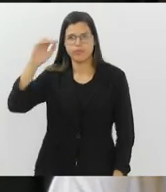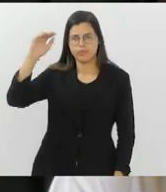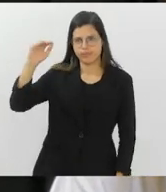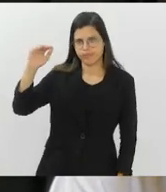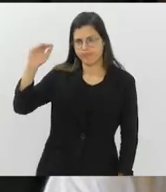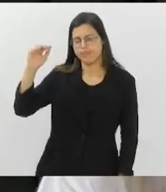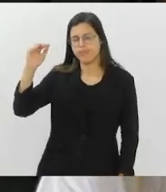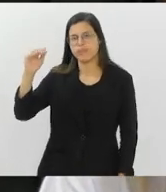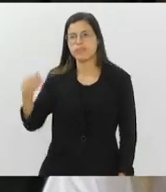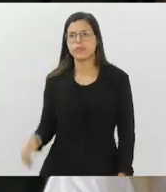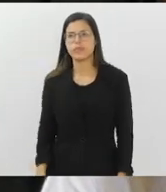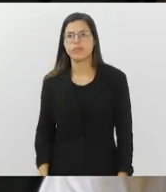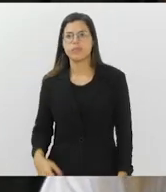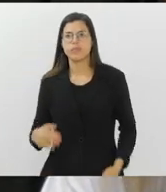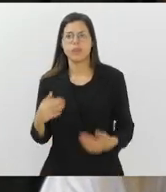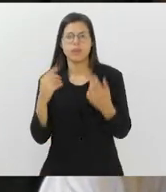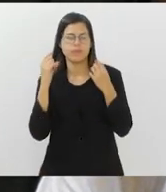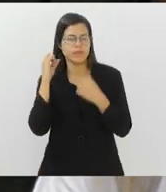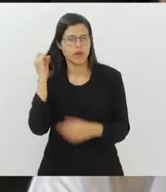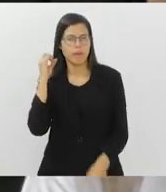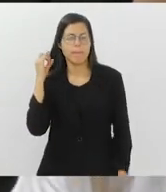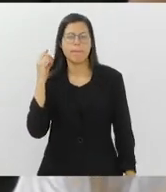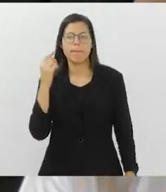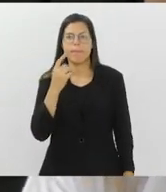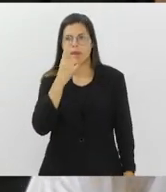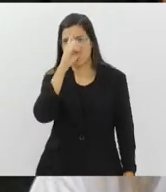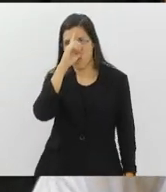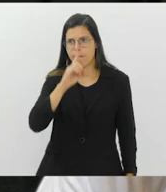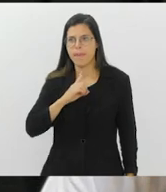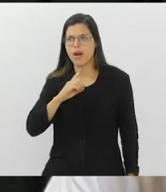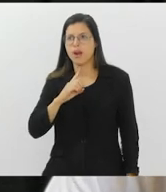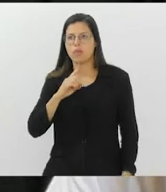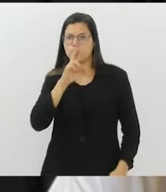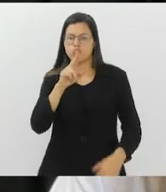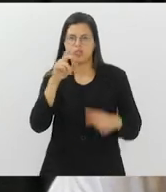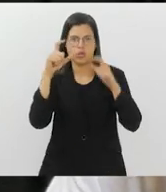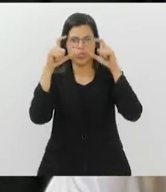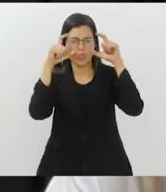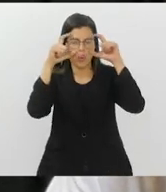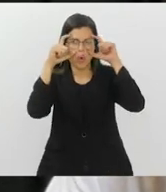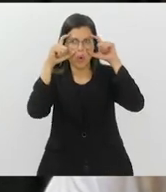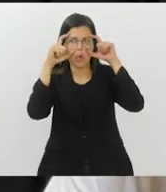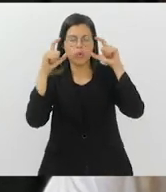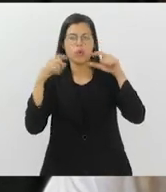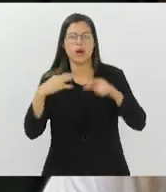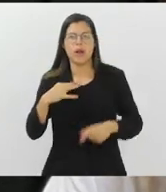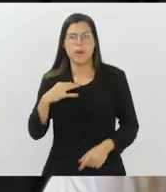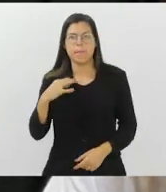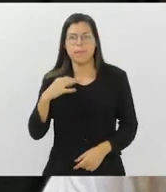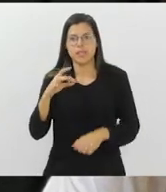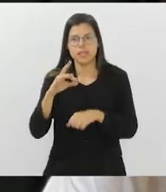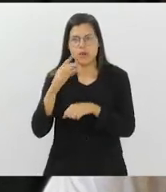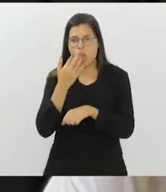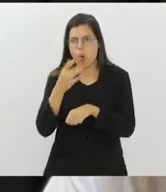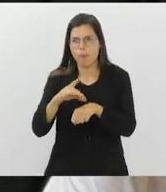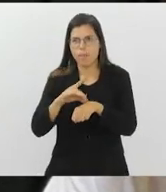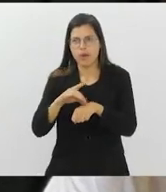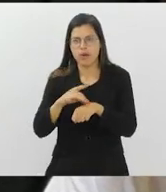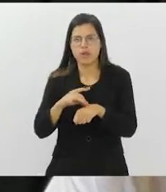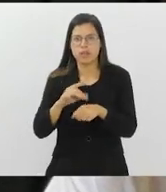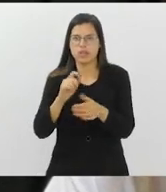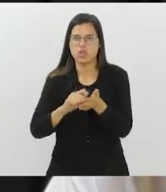média. Meu cabelo é louro, um pouquinho abaixo do ombro. Estou com óculos preto, uma camisa preta escrita Associação Nenhum Direito a